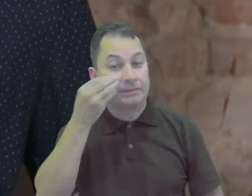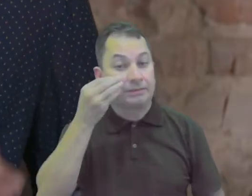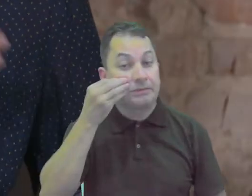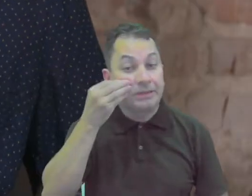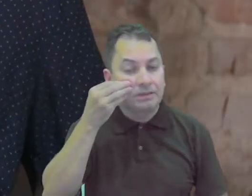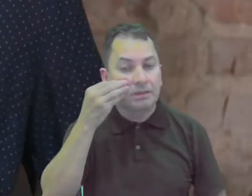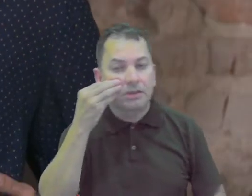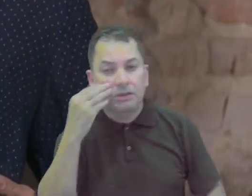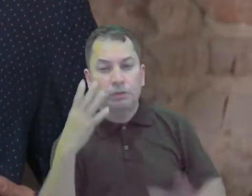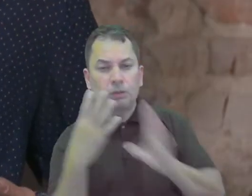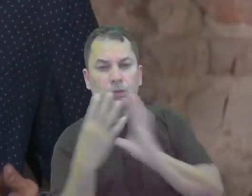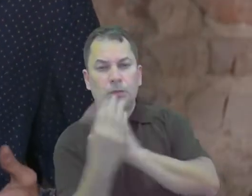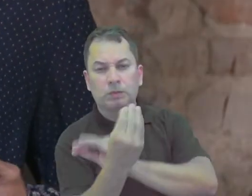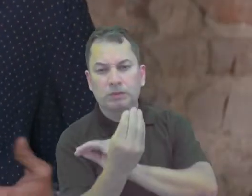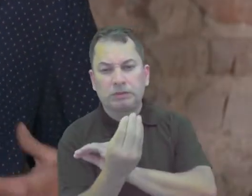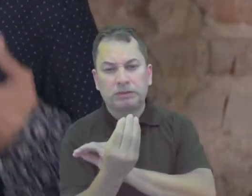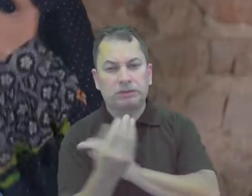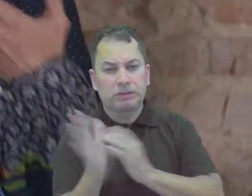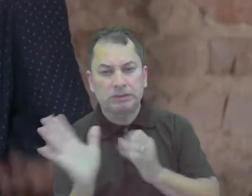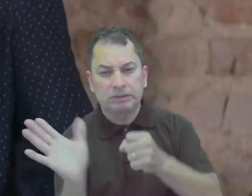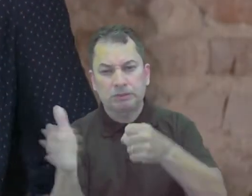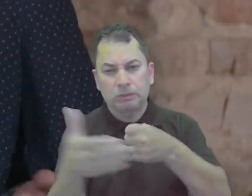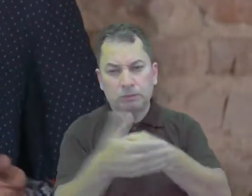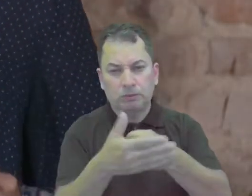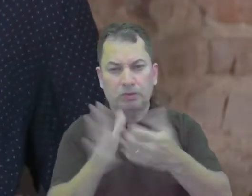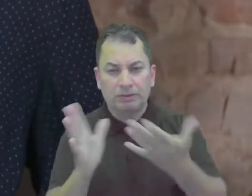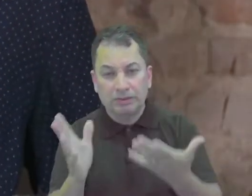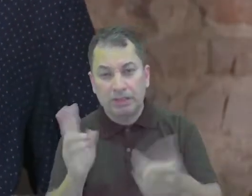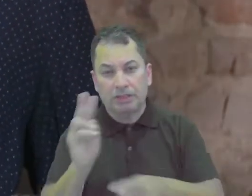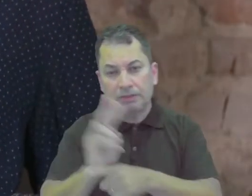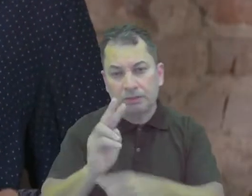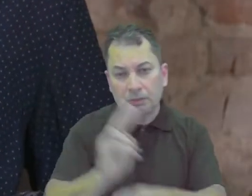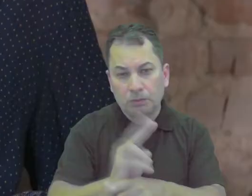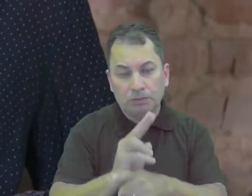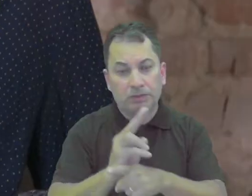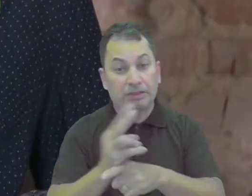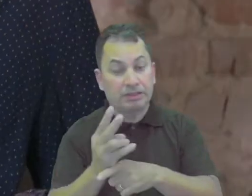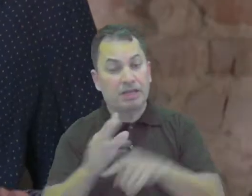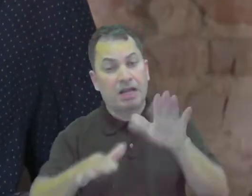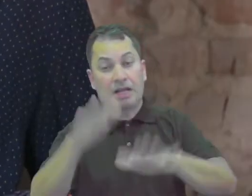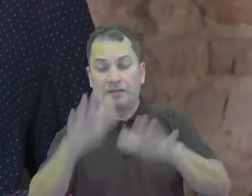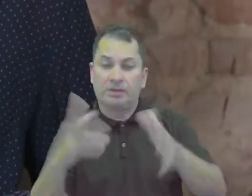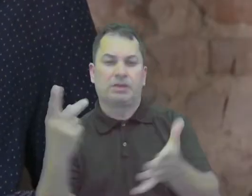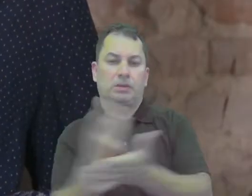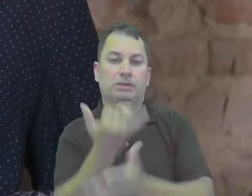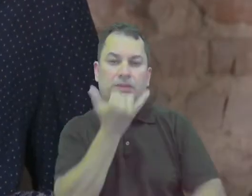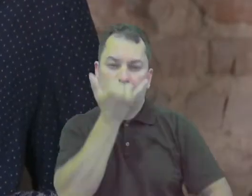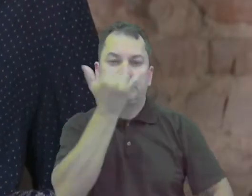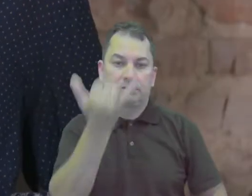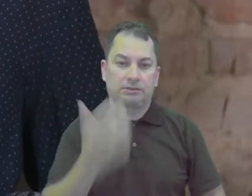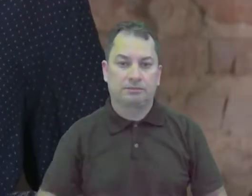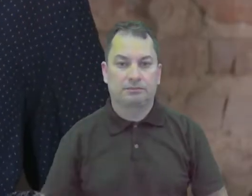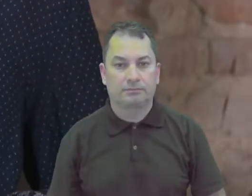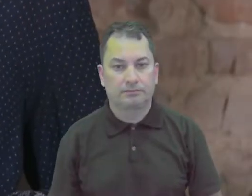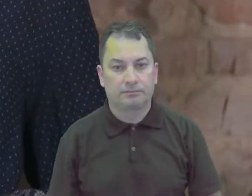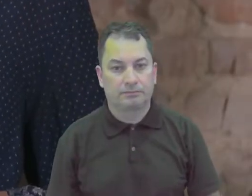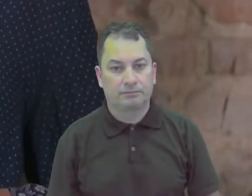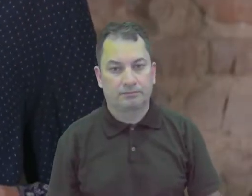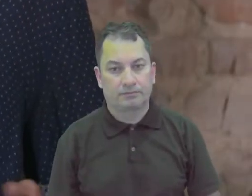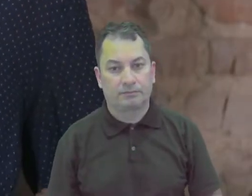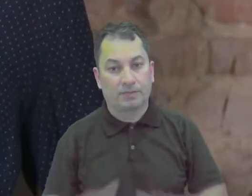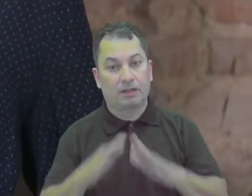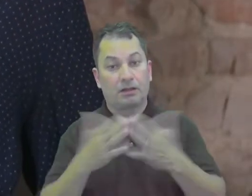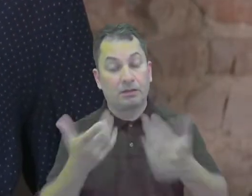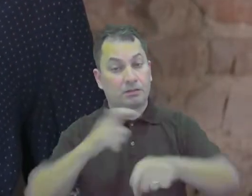enxurrada, eles também saem desses lugares e ficam mais próximo das populações e aí acontecem esses acidentes, né? Nesse